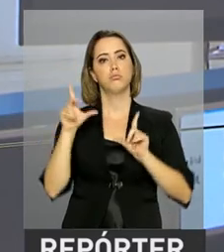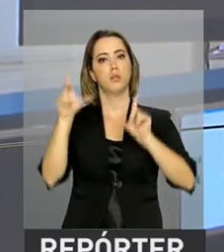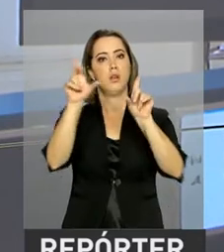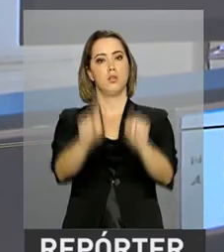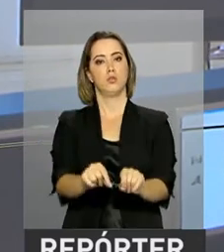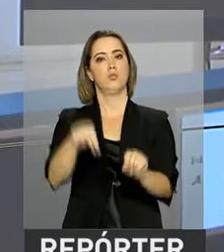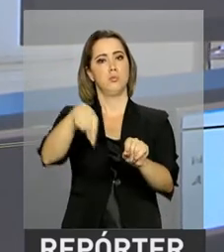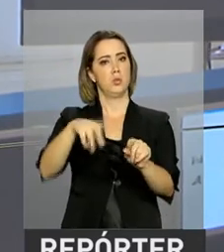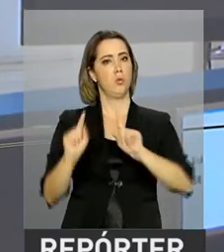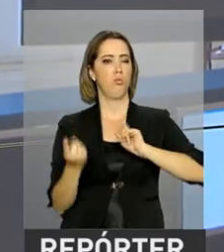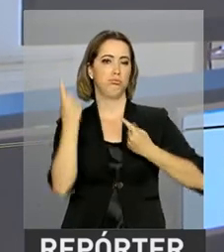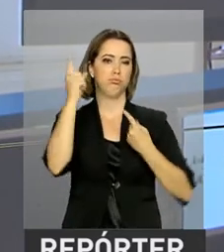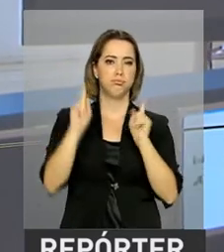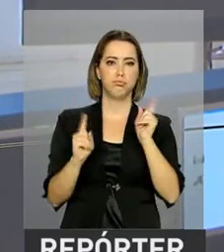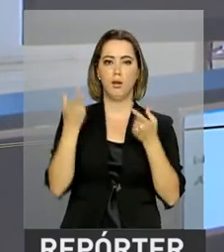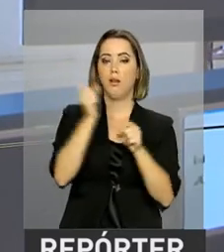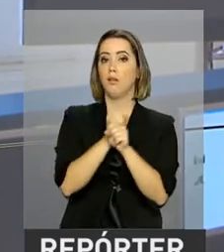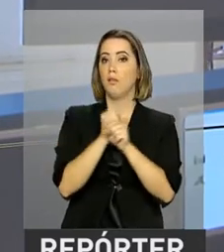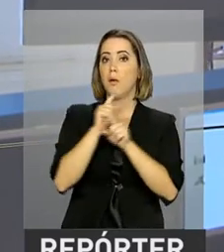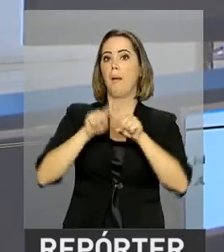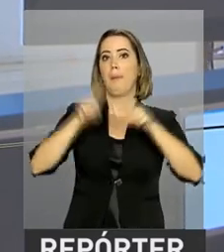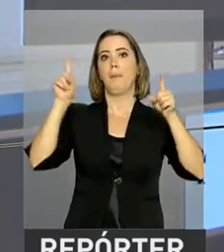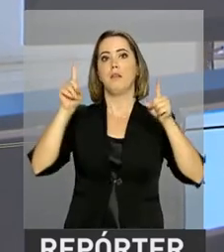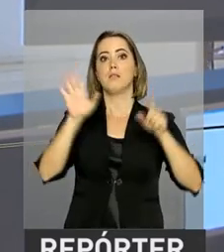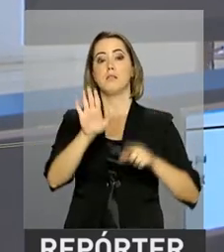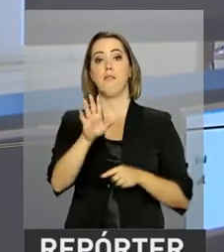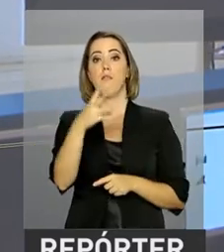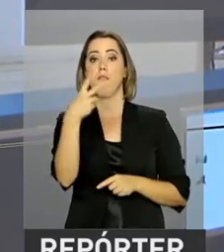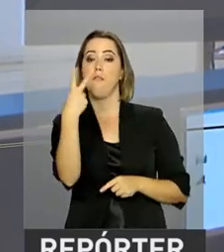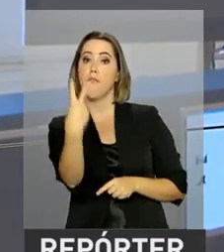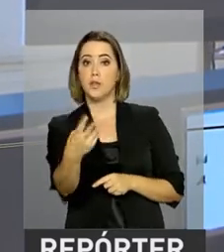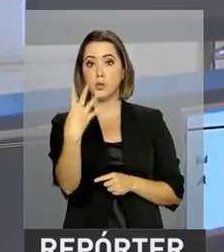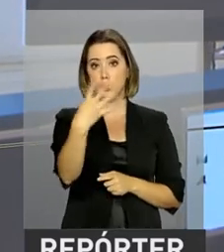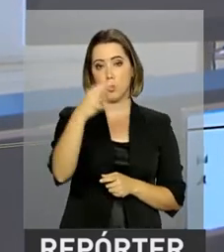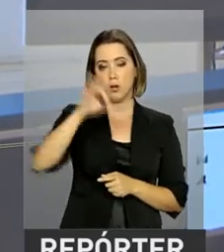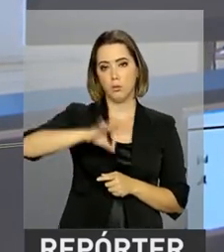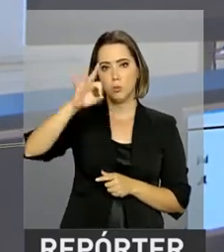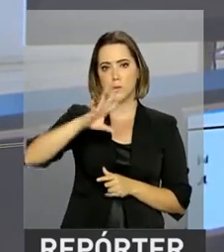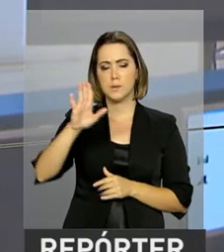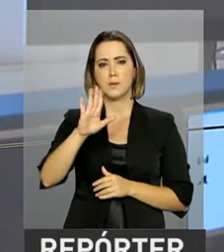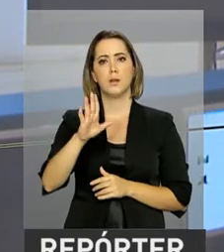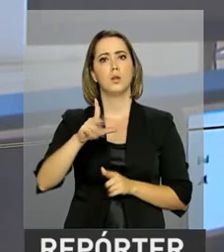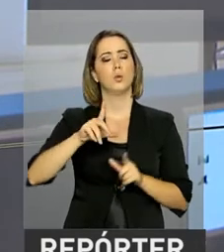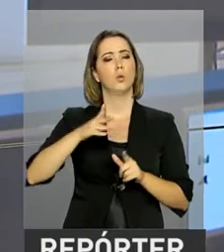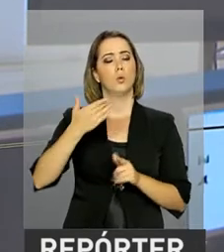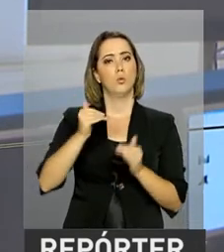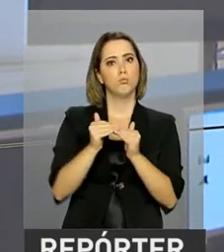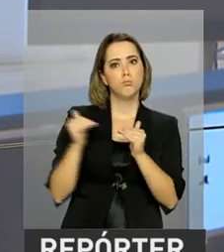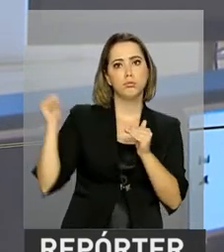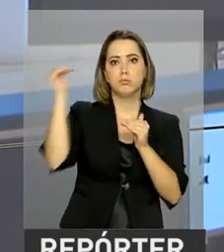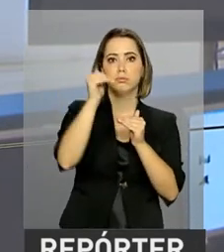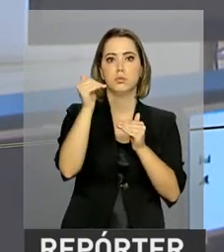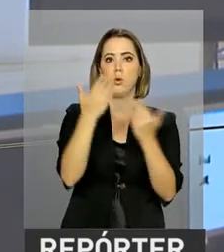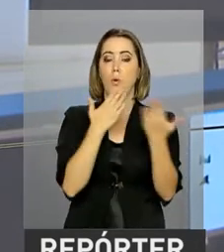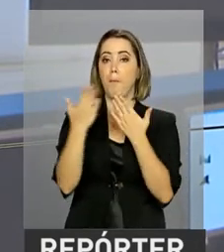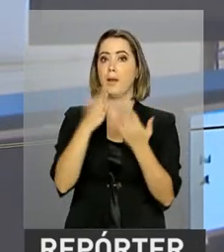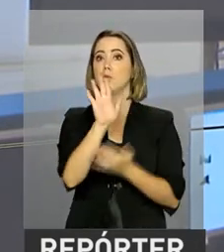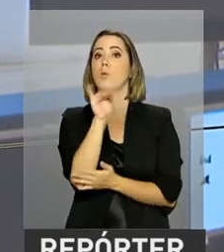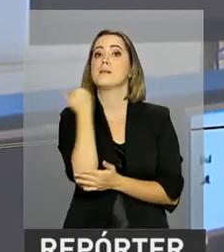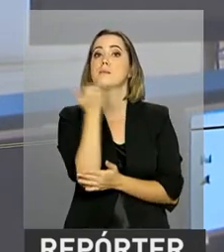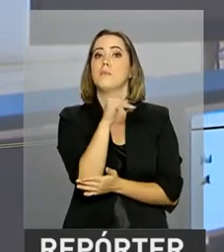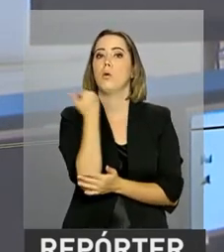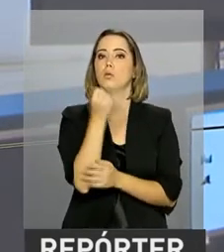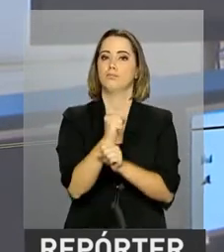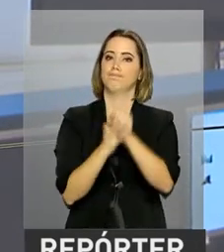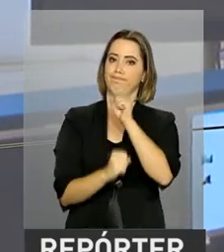deste ano no entanto houve aumento de 24% no registro de mortes com relação ao feriado do ano passado a